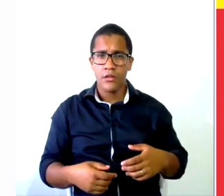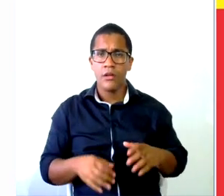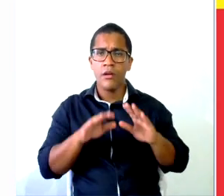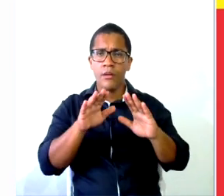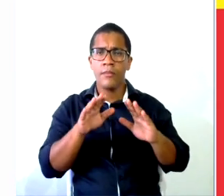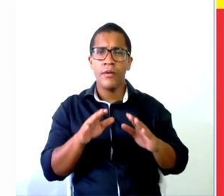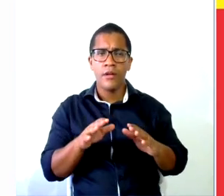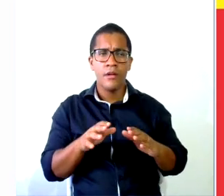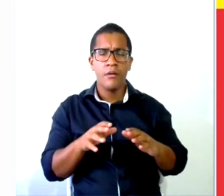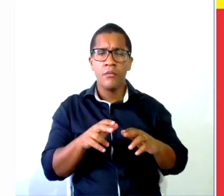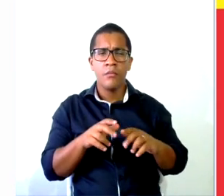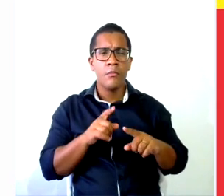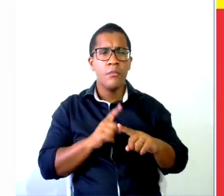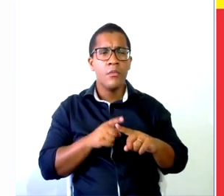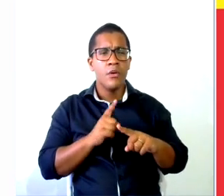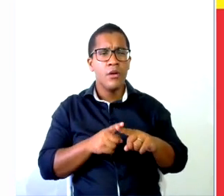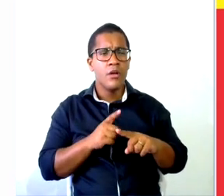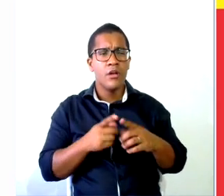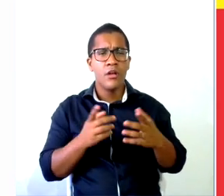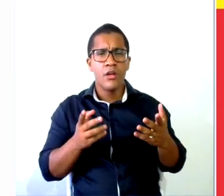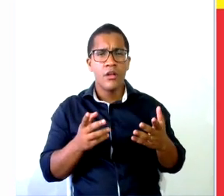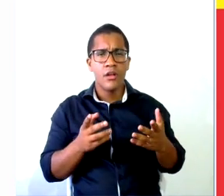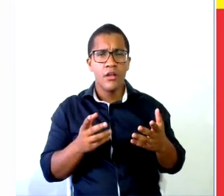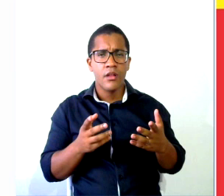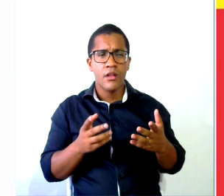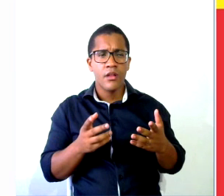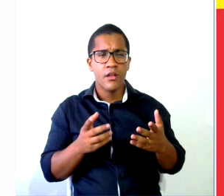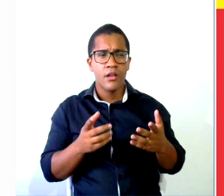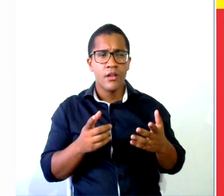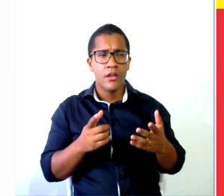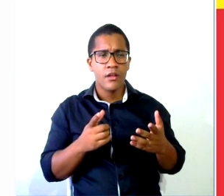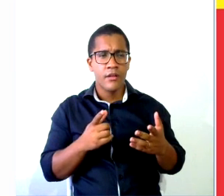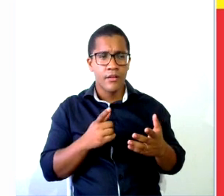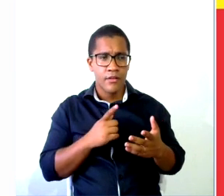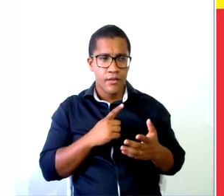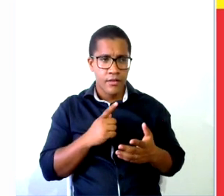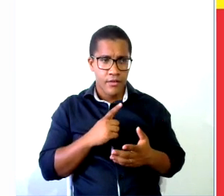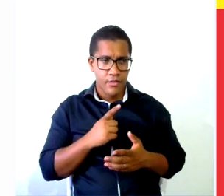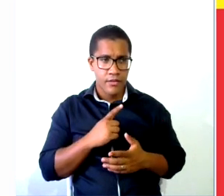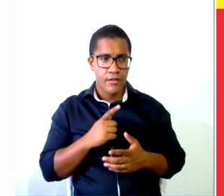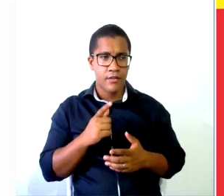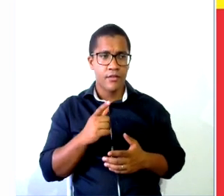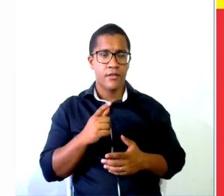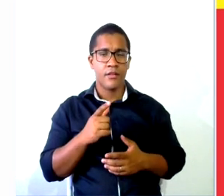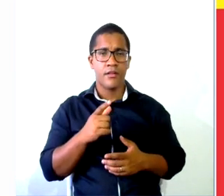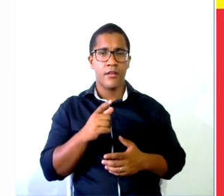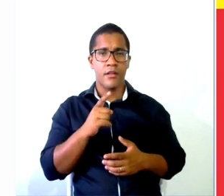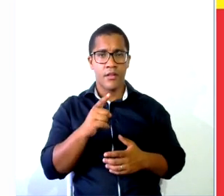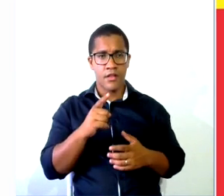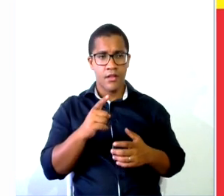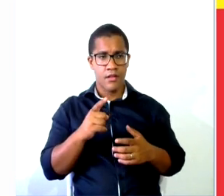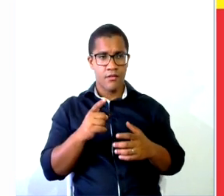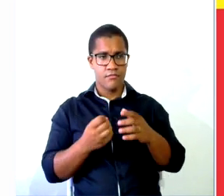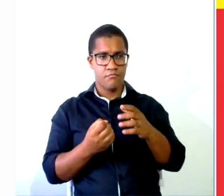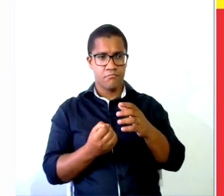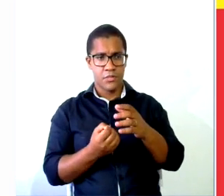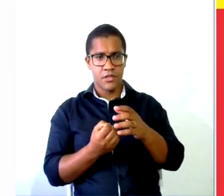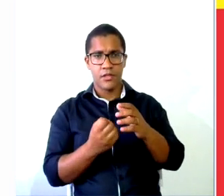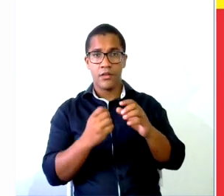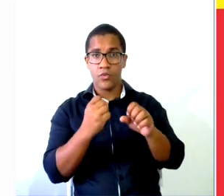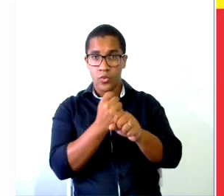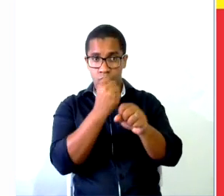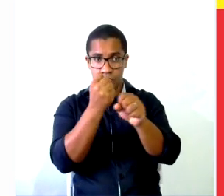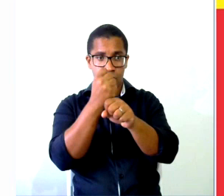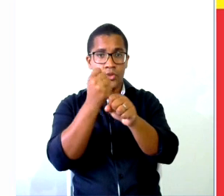dos motivos que levou a fomentar a reconstrução da cidade de